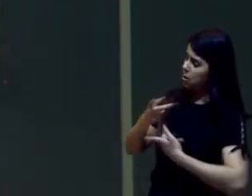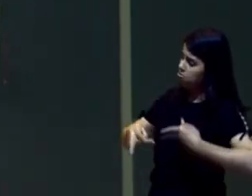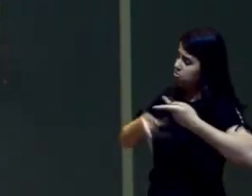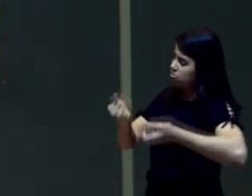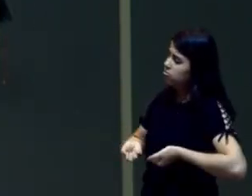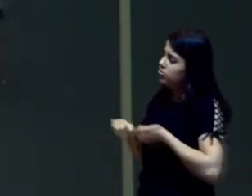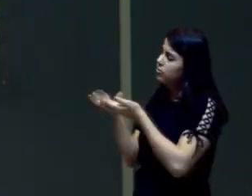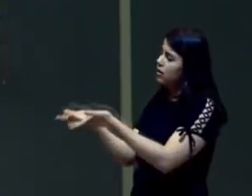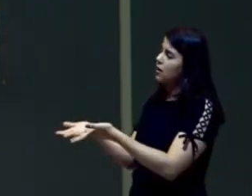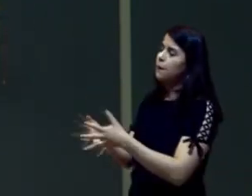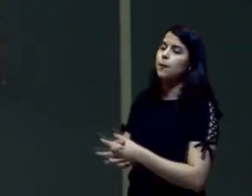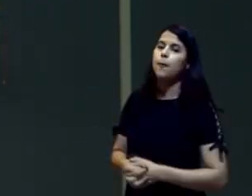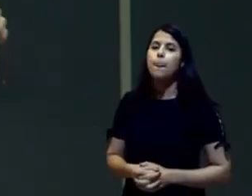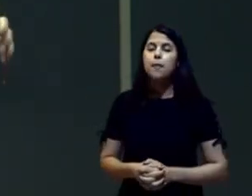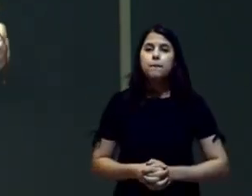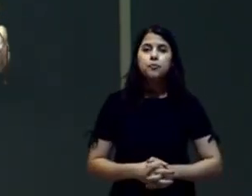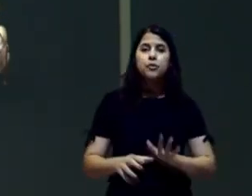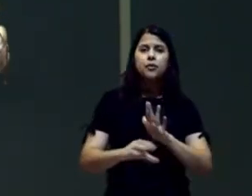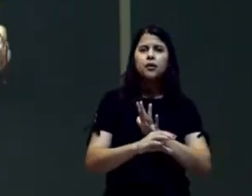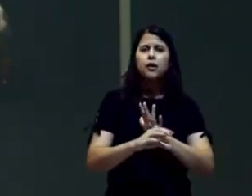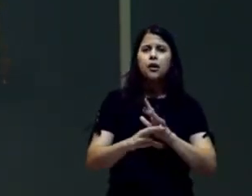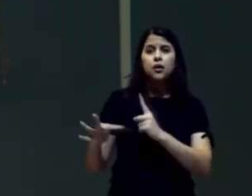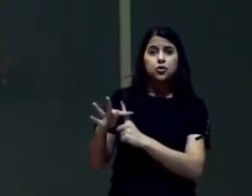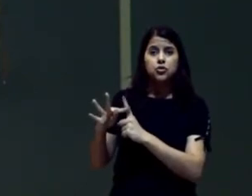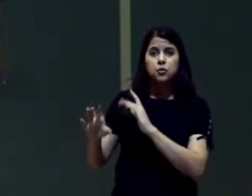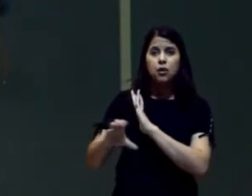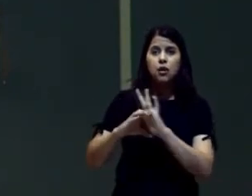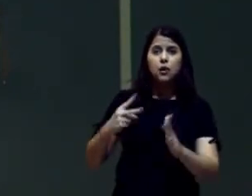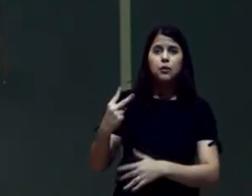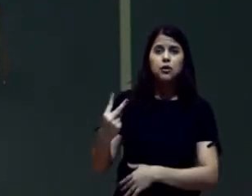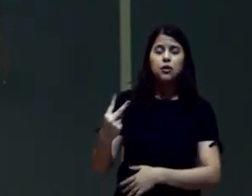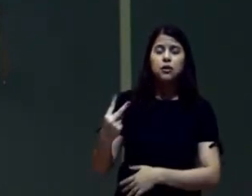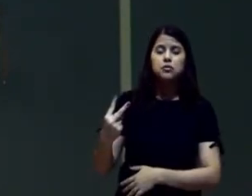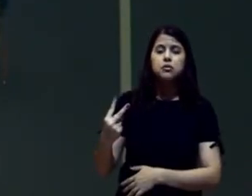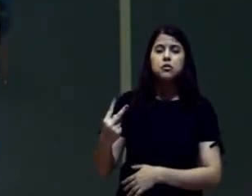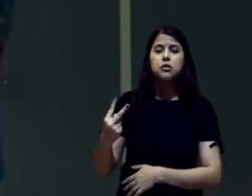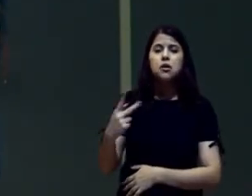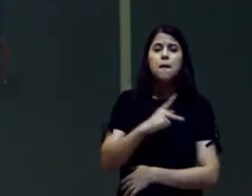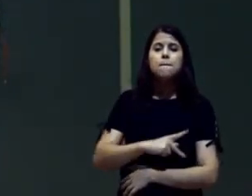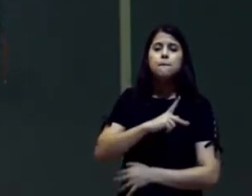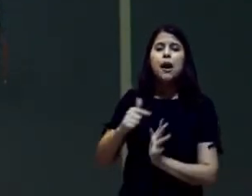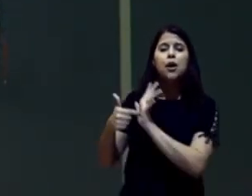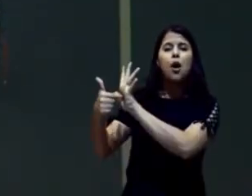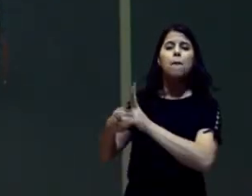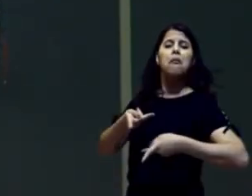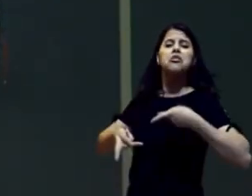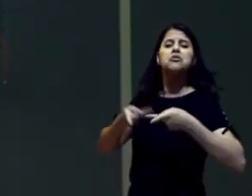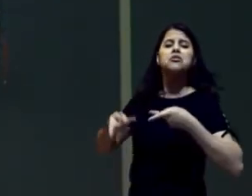E é por isso que nos capítulos, no capítulo 2, Paulo apresenta a herança que tem para ele. Qual é a